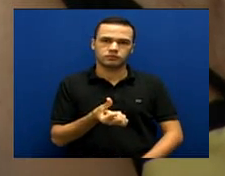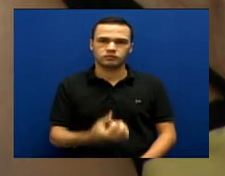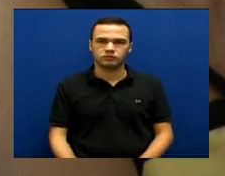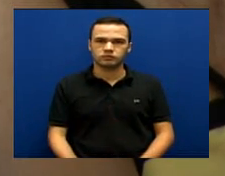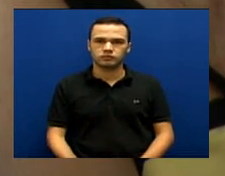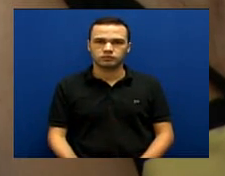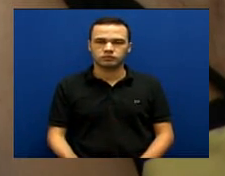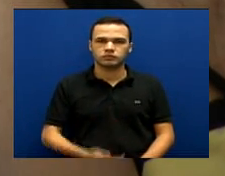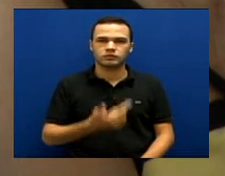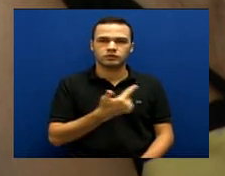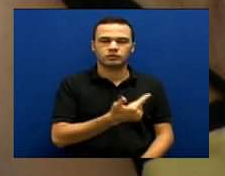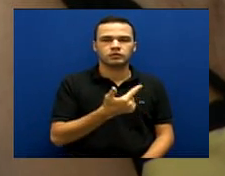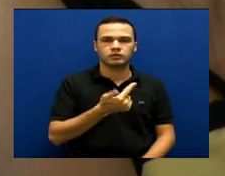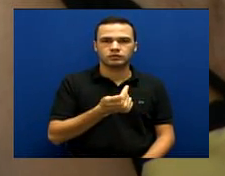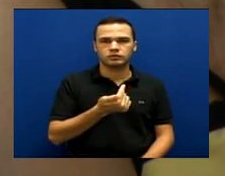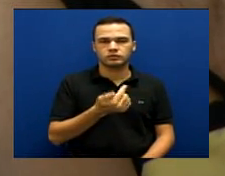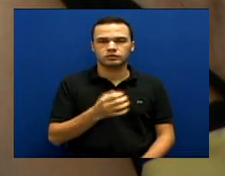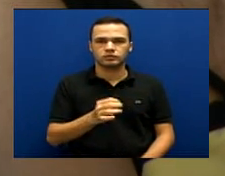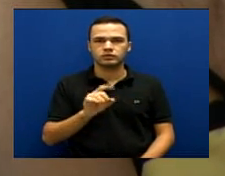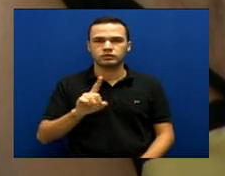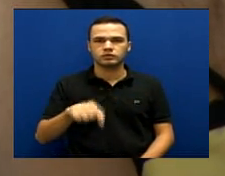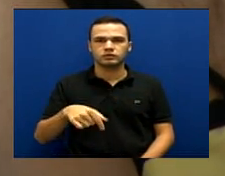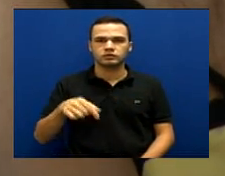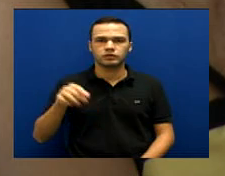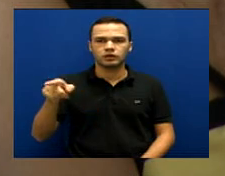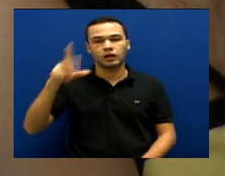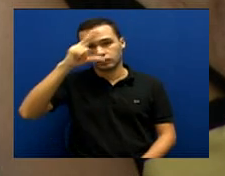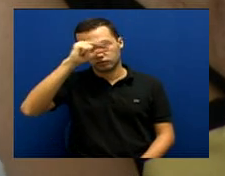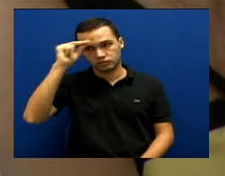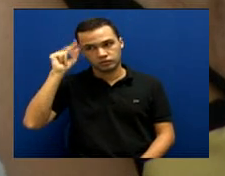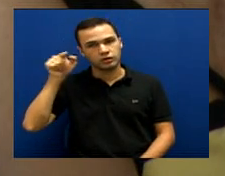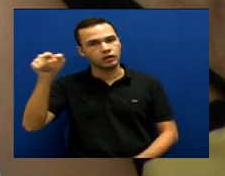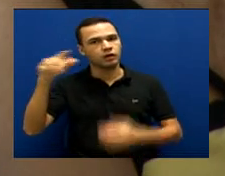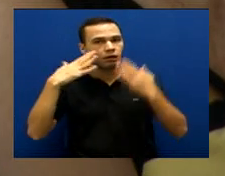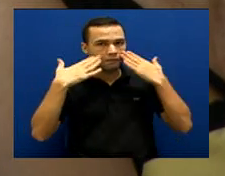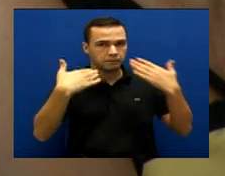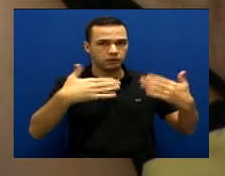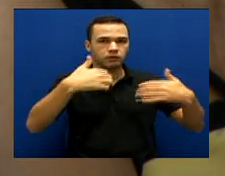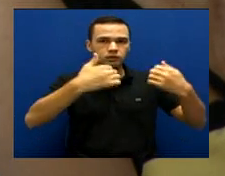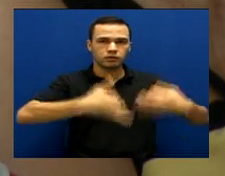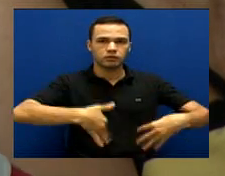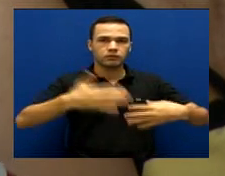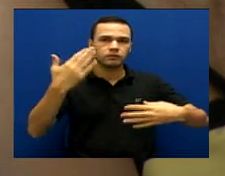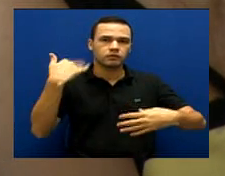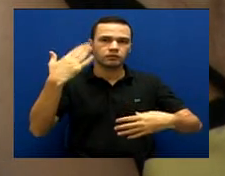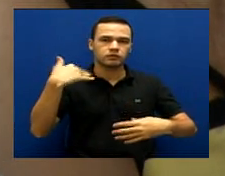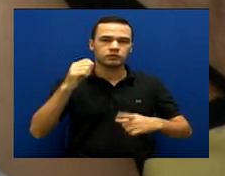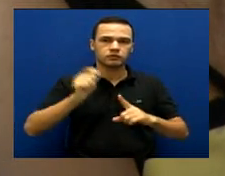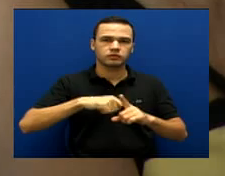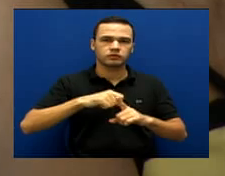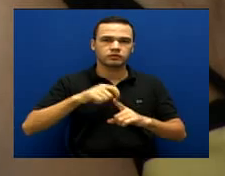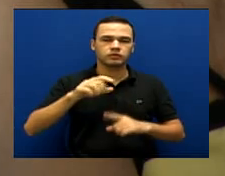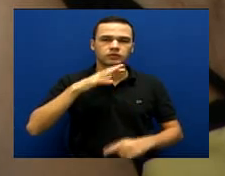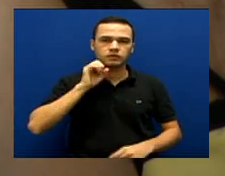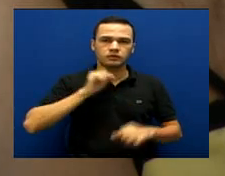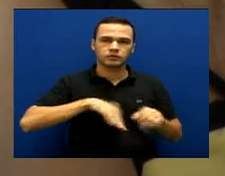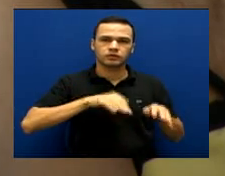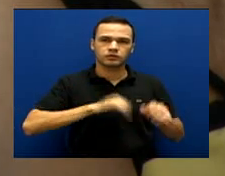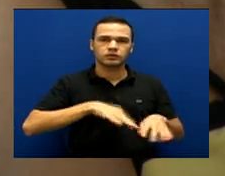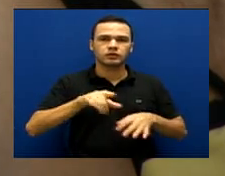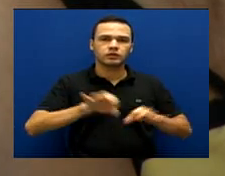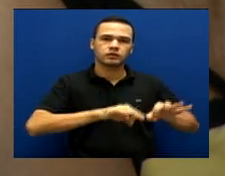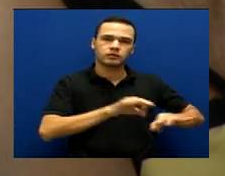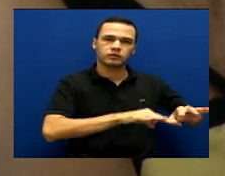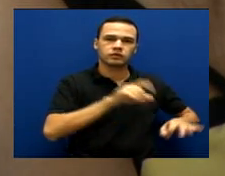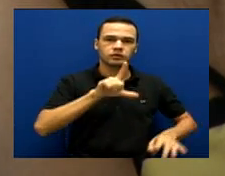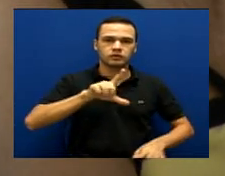2 760 foi o que a prefeitura apresentou em 30 de setembro como proposta básica para a elaboração